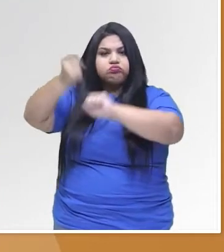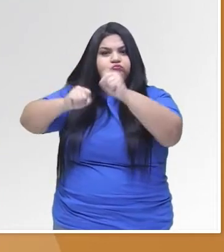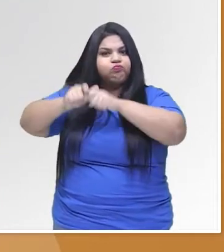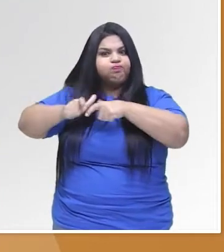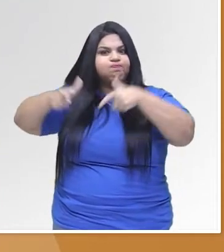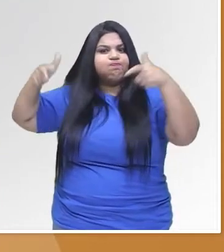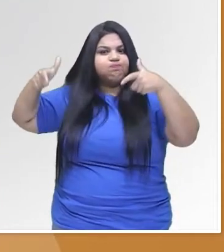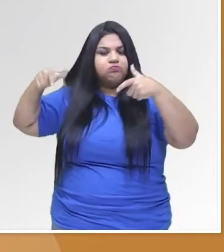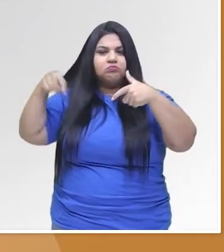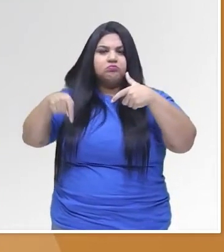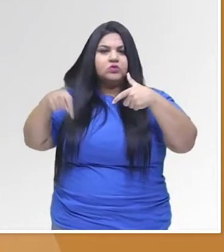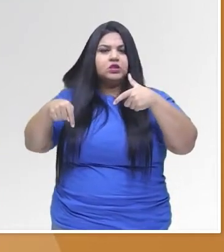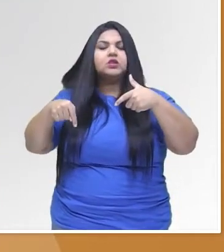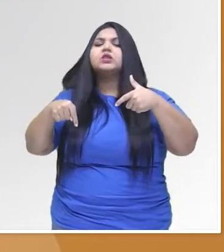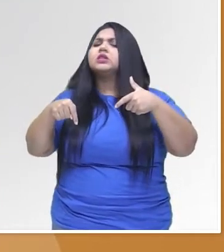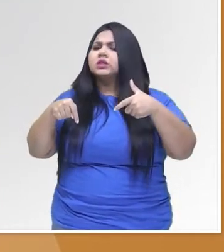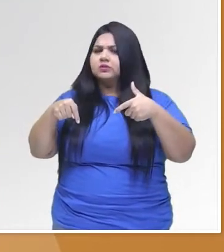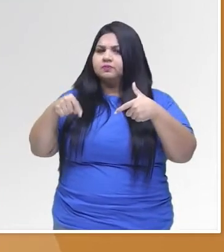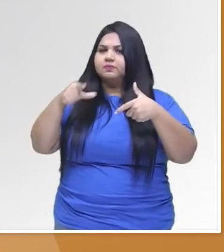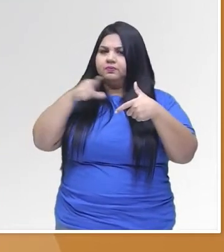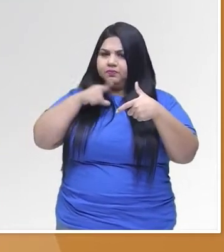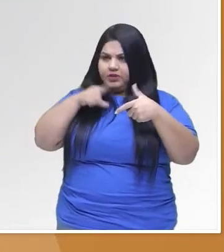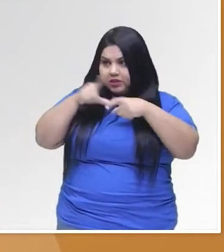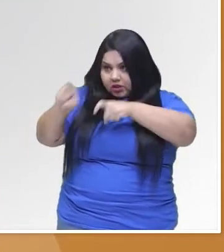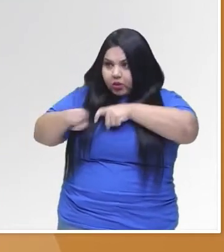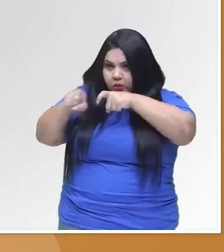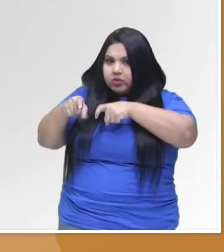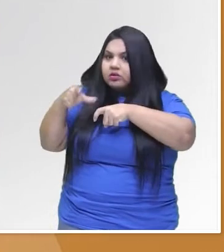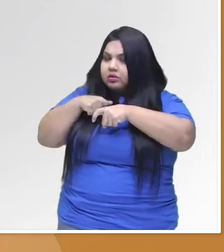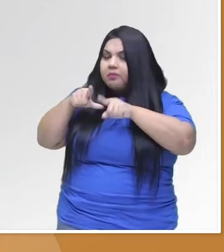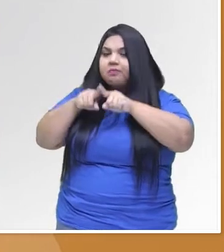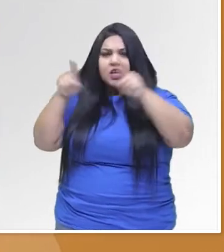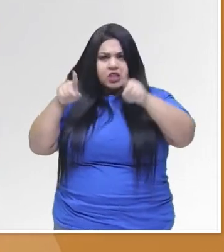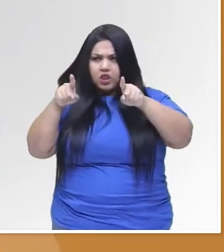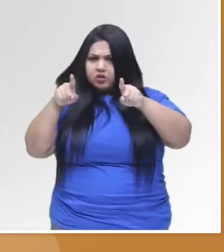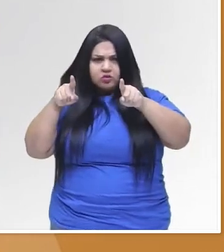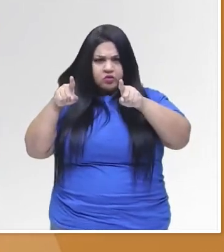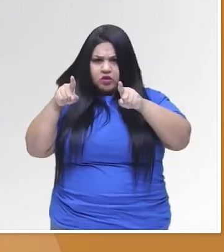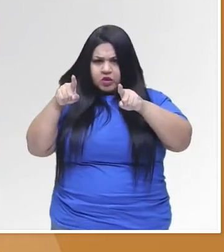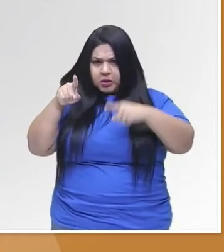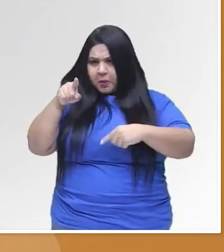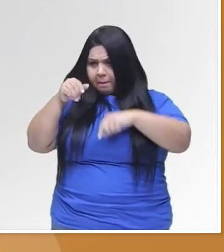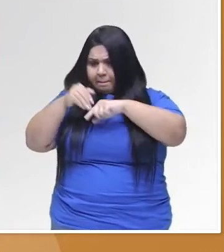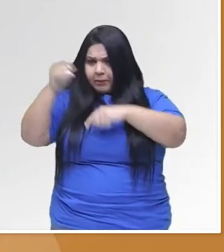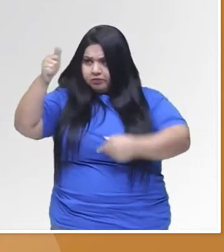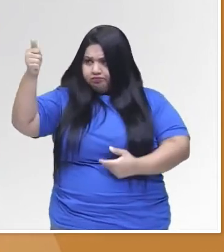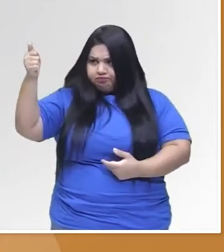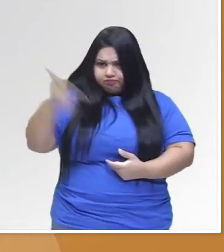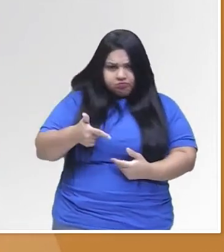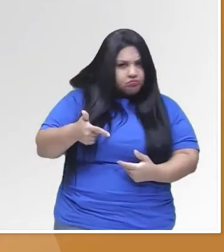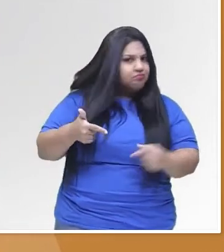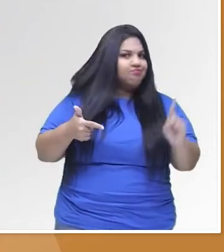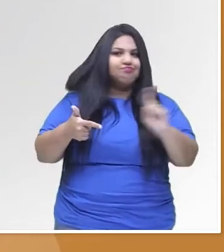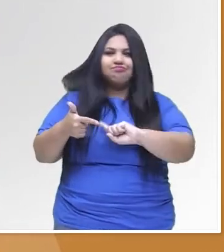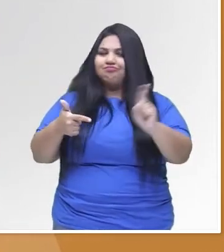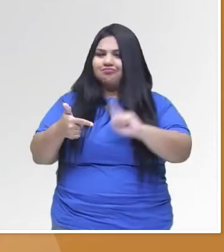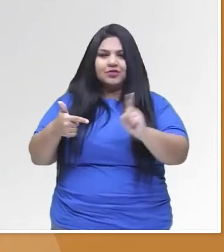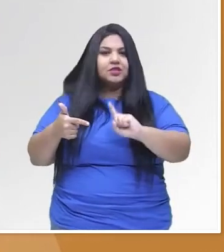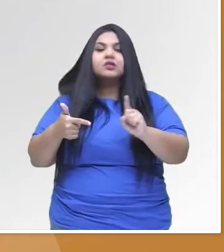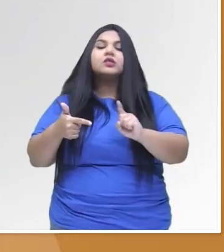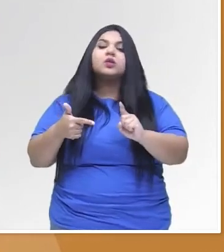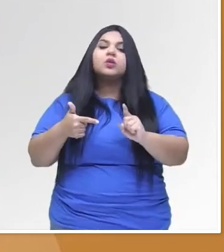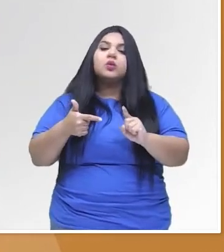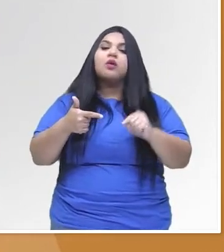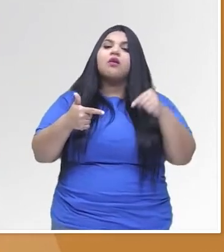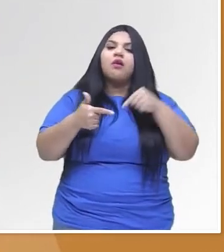Então, tem atividade agrícola? Tem, mas não é tão grande e tão importante quanto a